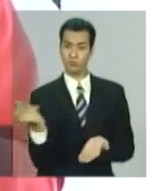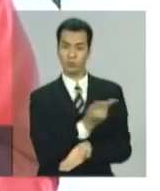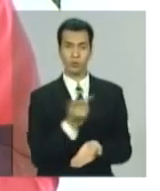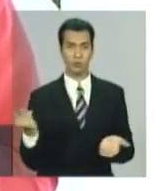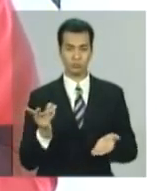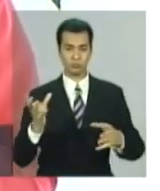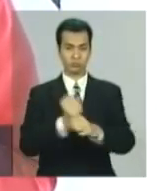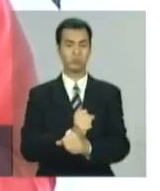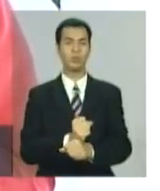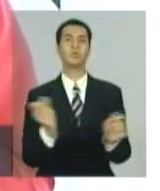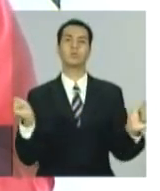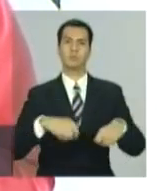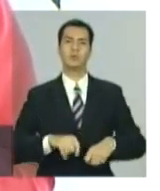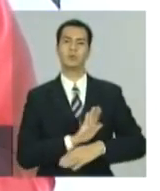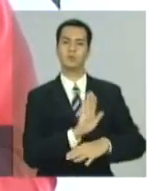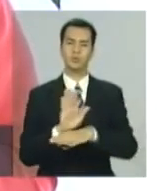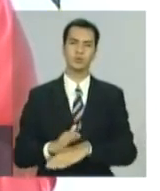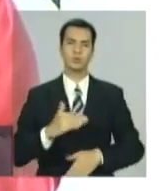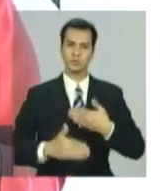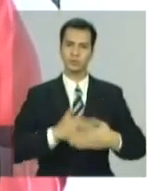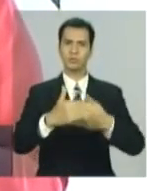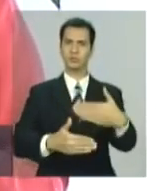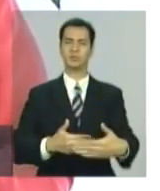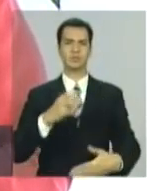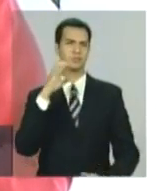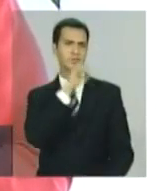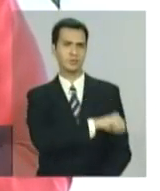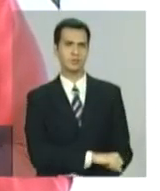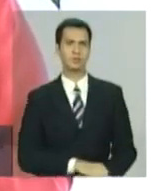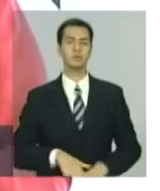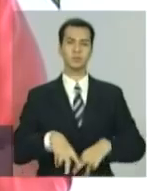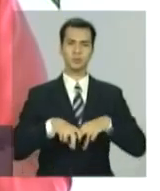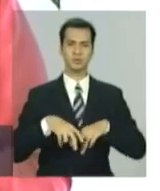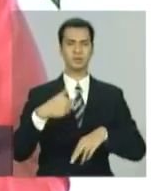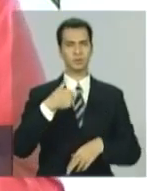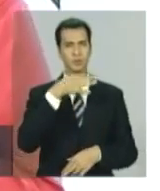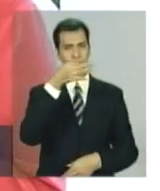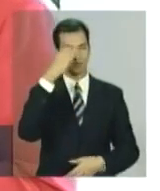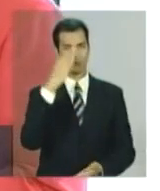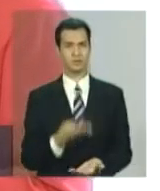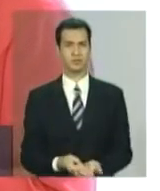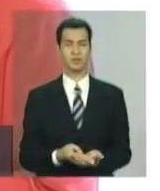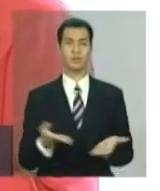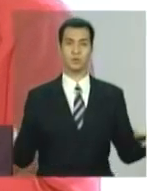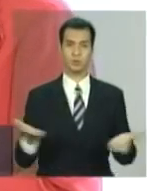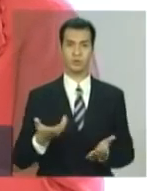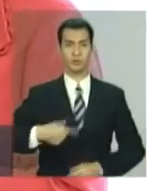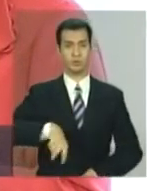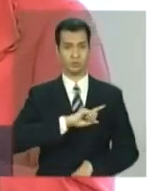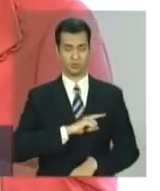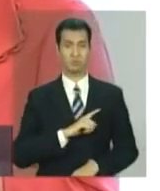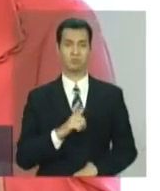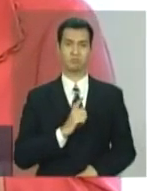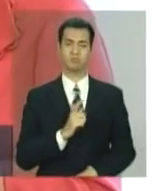crescimento sustentável e acelerado. Por isso, eu acredito que hoje aqui nós